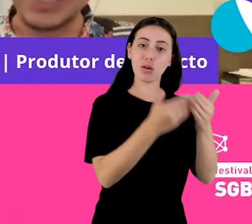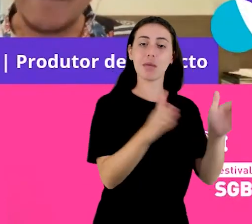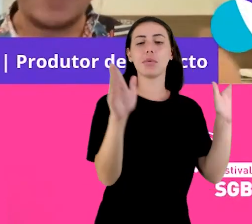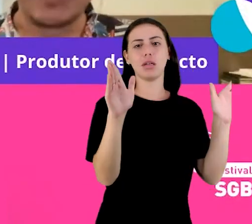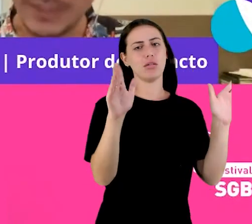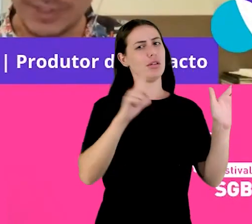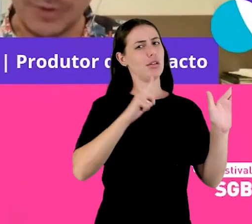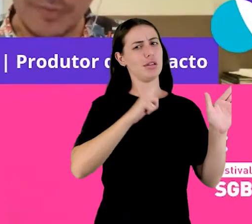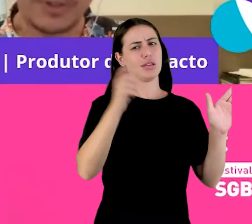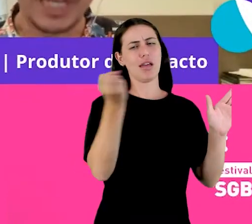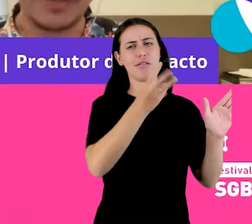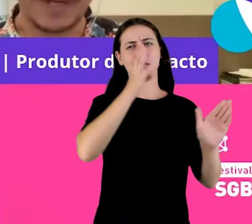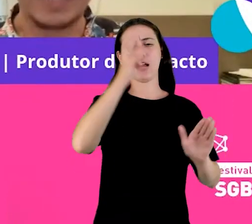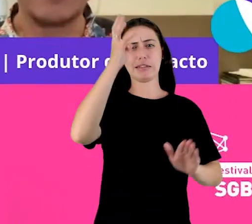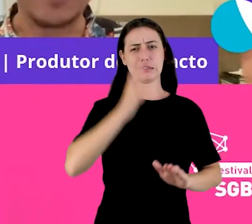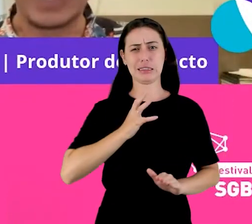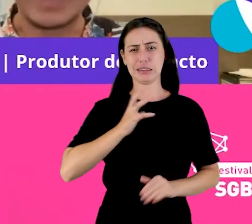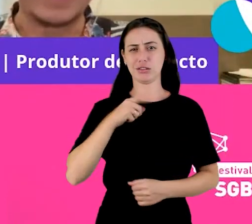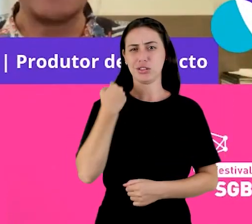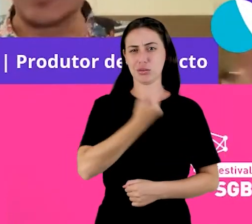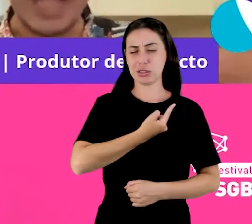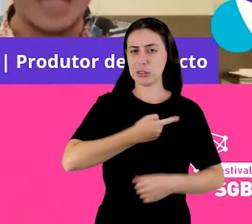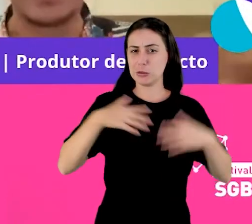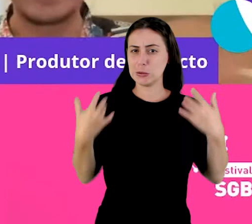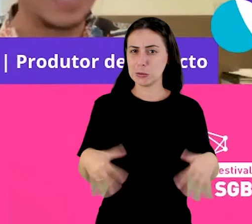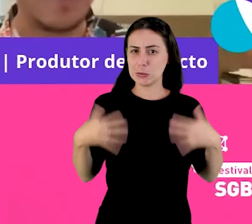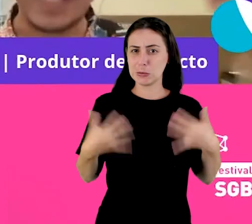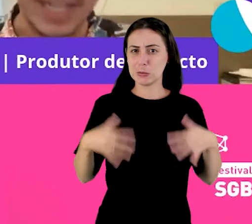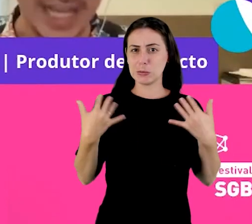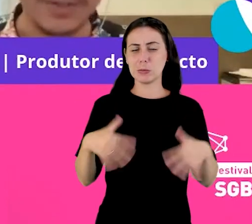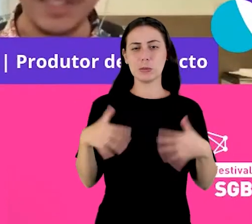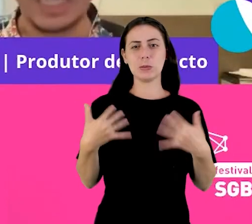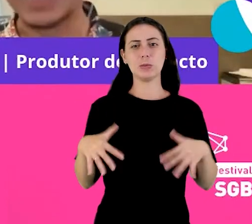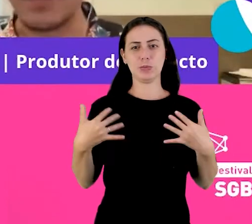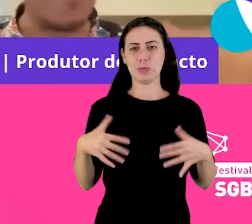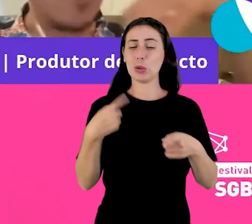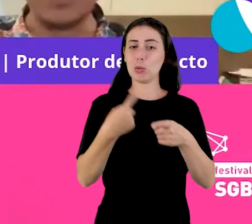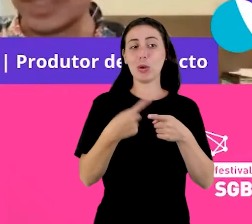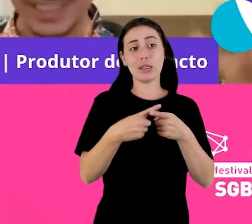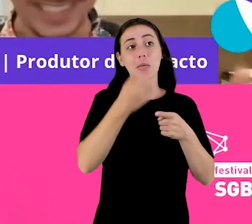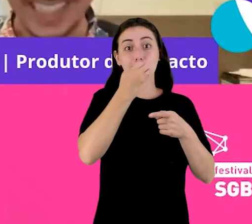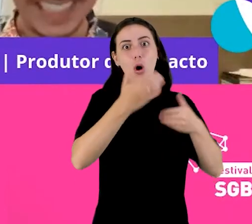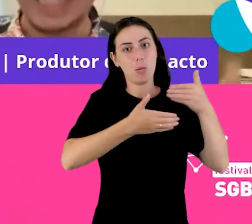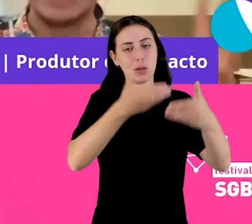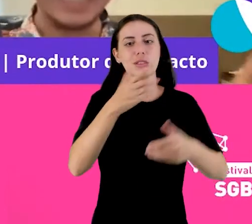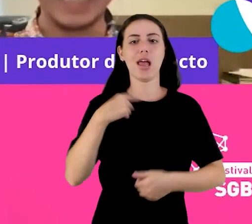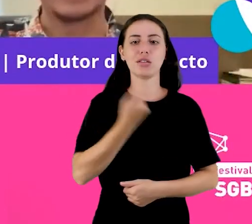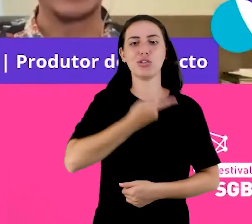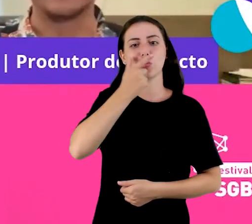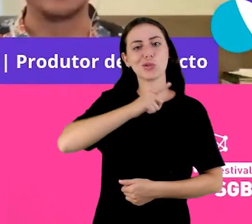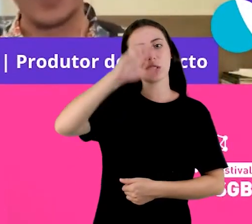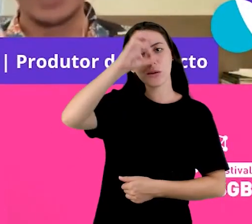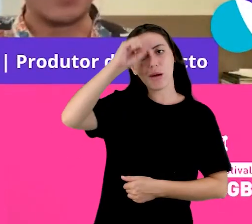aí a gente abriu meio que de novo o projeto para que ele pudesse ser mudado, adaptado, bombardeado. A gente recebeu um monte de